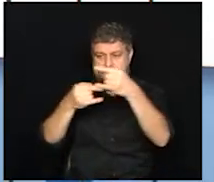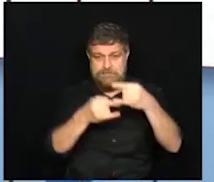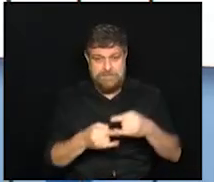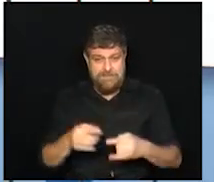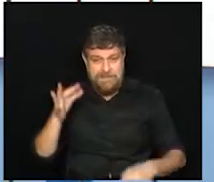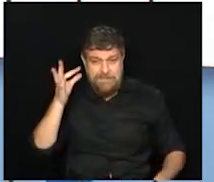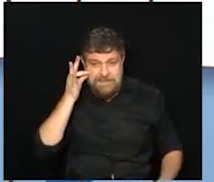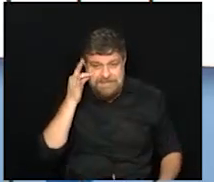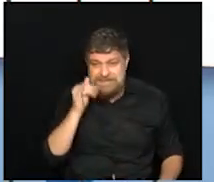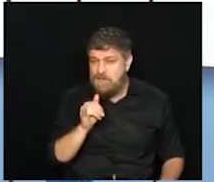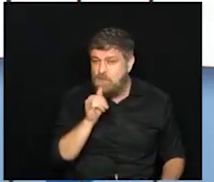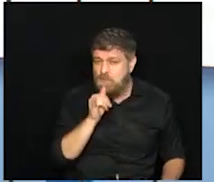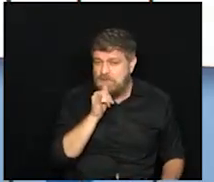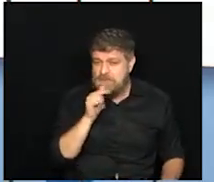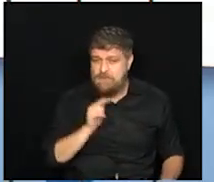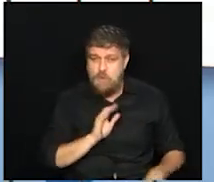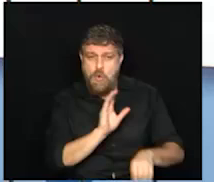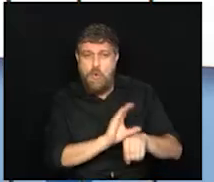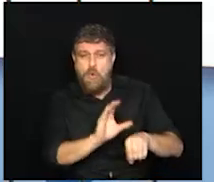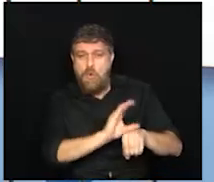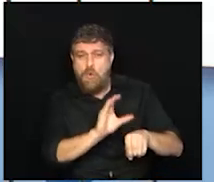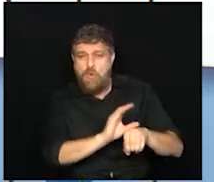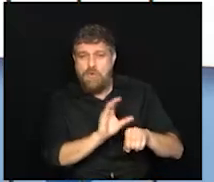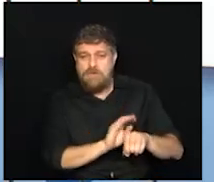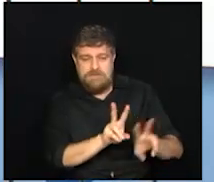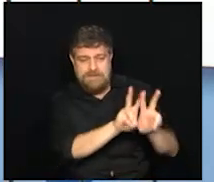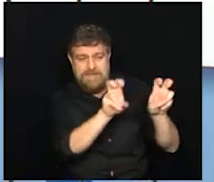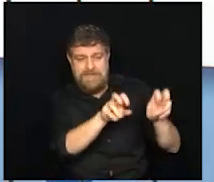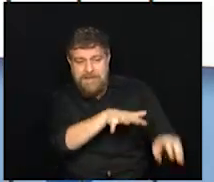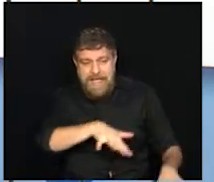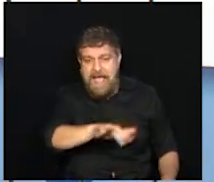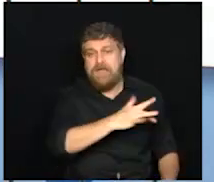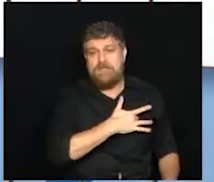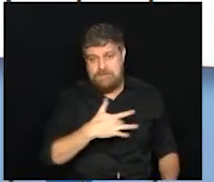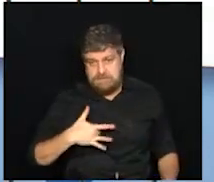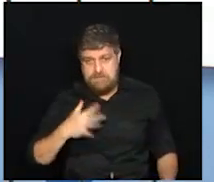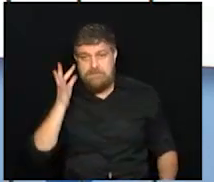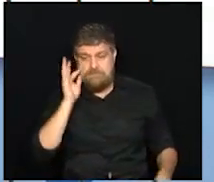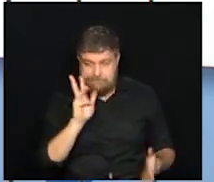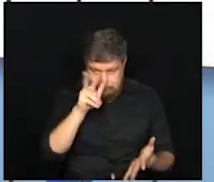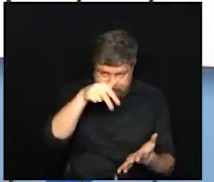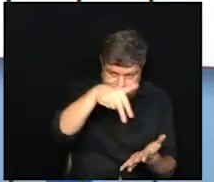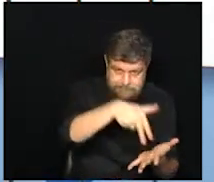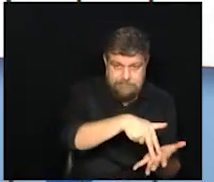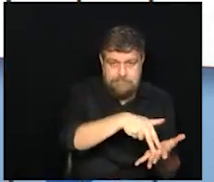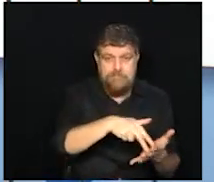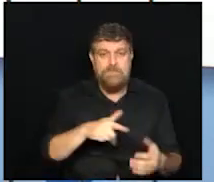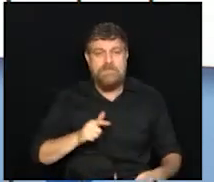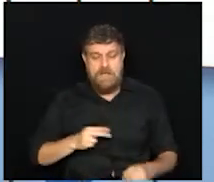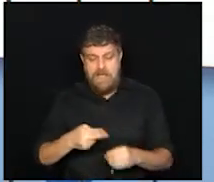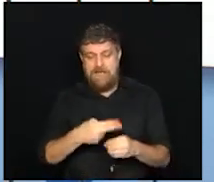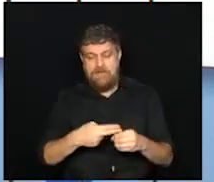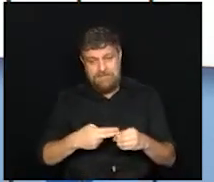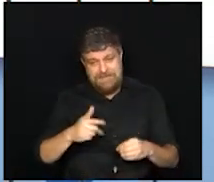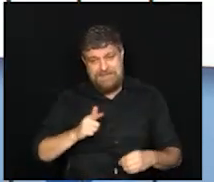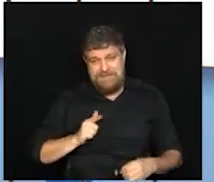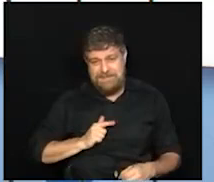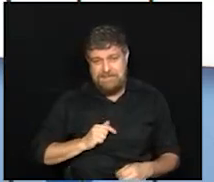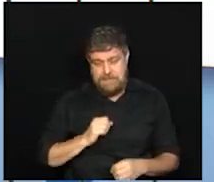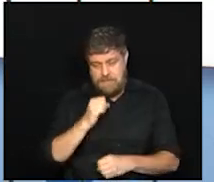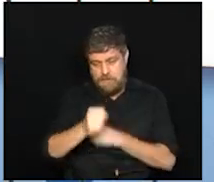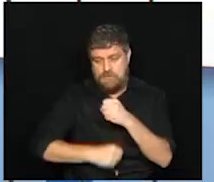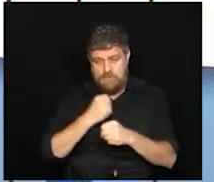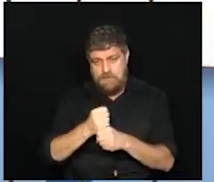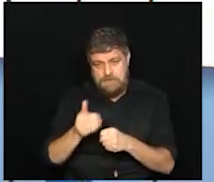presenciais, por exemplo, para cursos relacionados à área da saúde. A universidade prevê ainda que no próximo